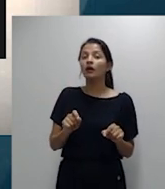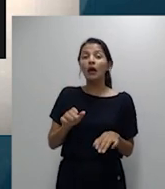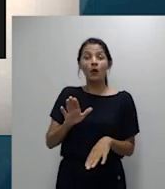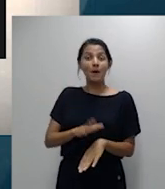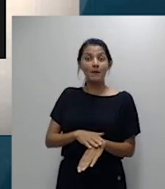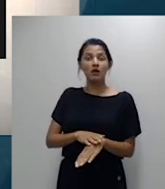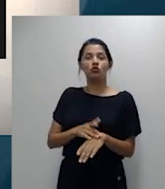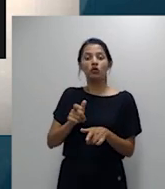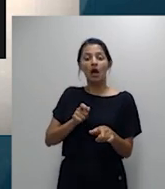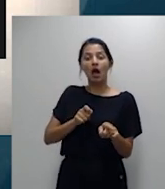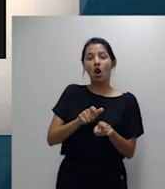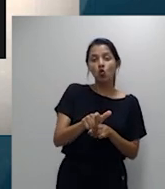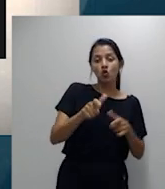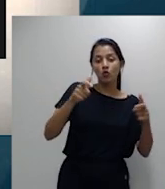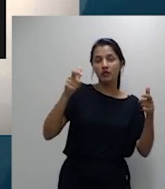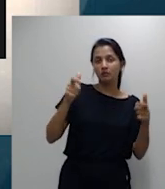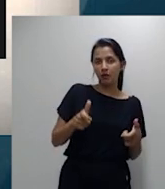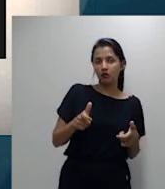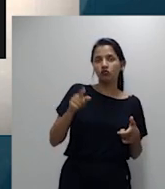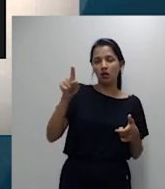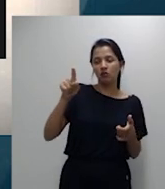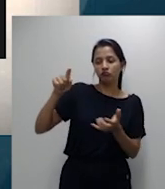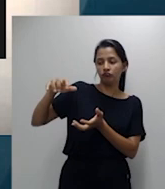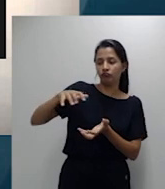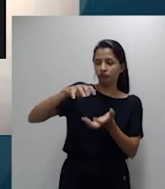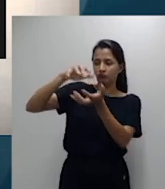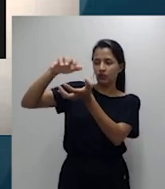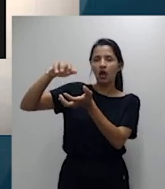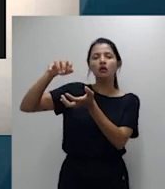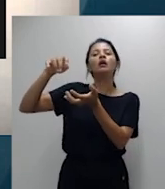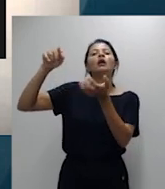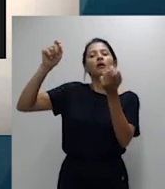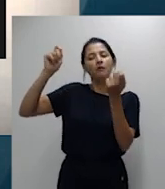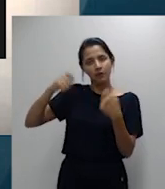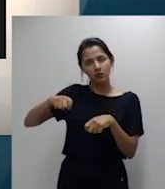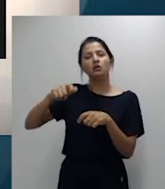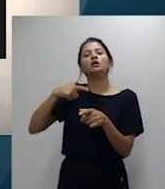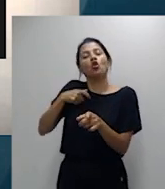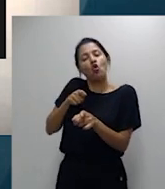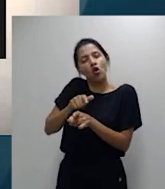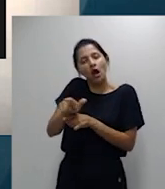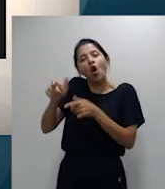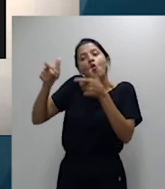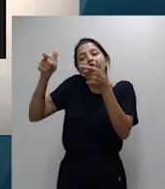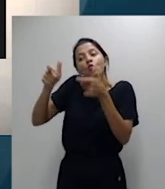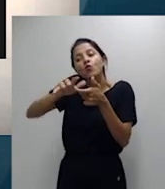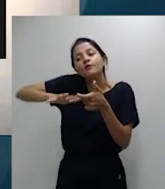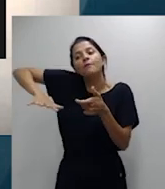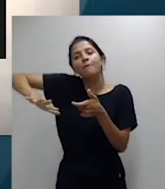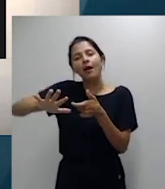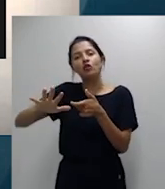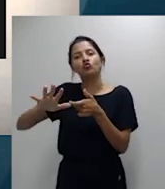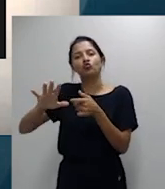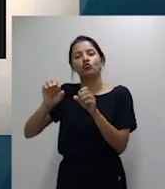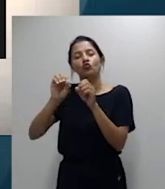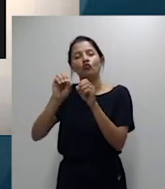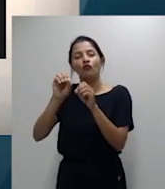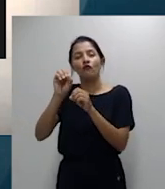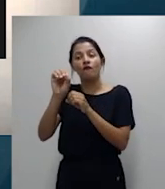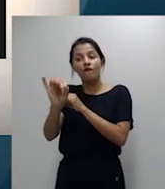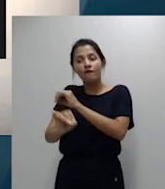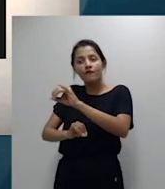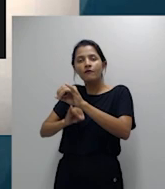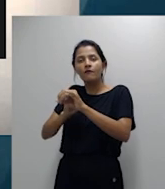espaço em um satélite loucas o espaço espaço virtual no qual os e o que é